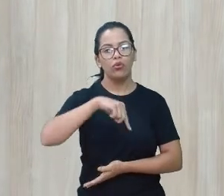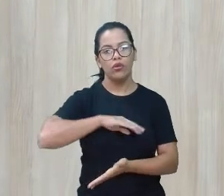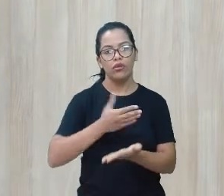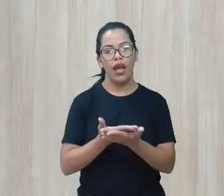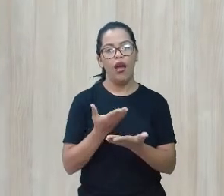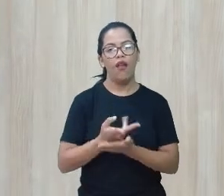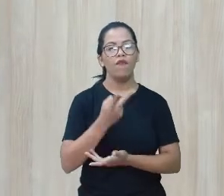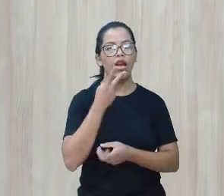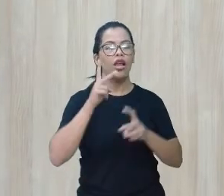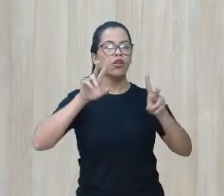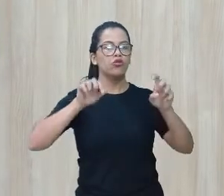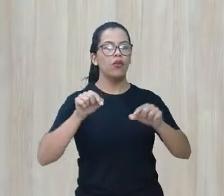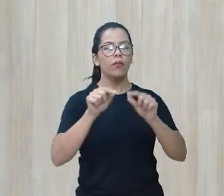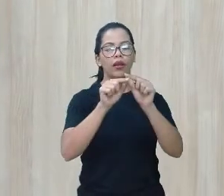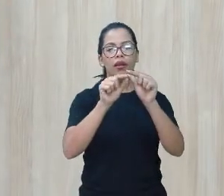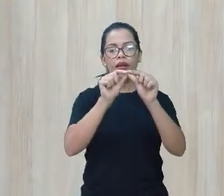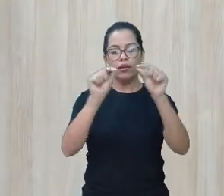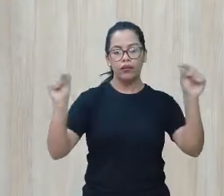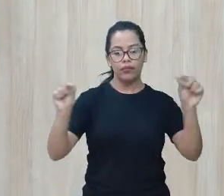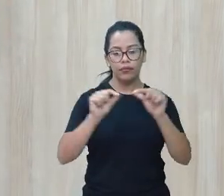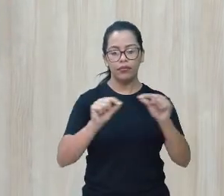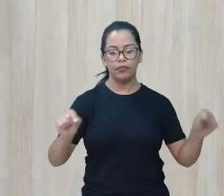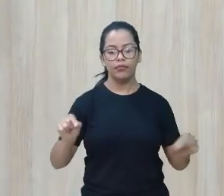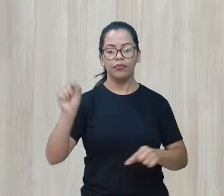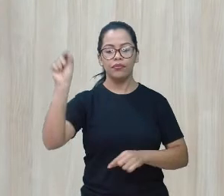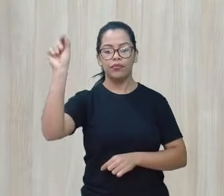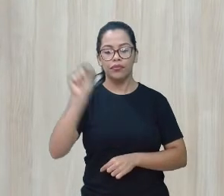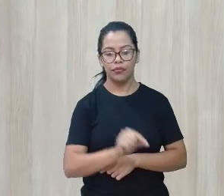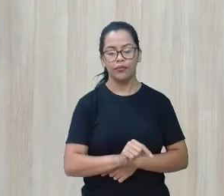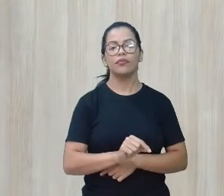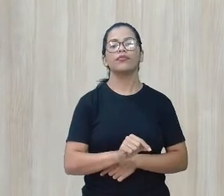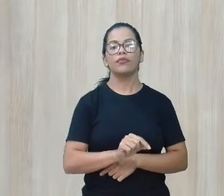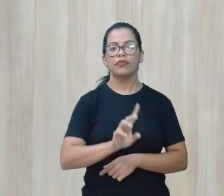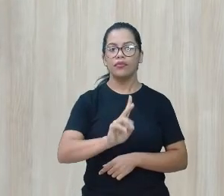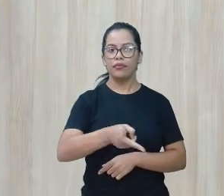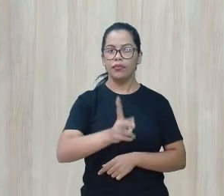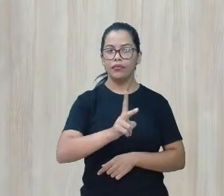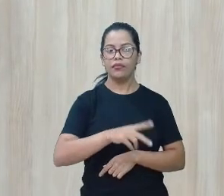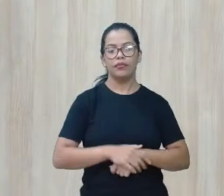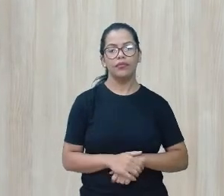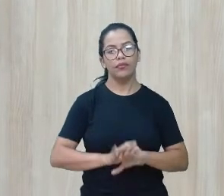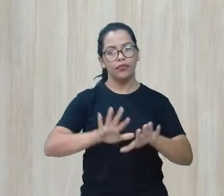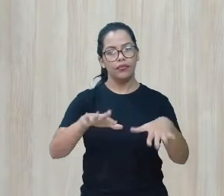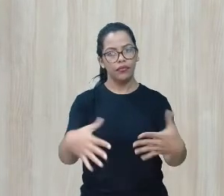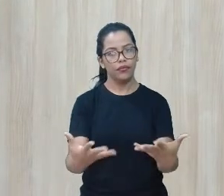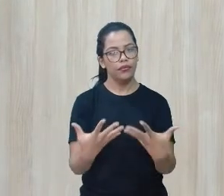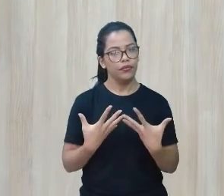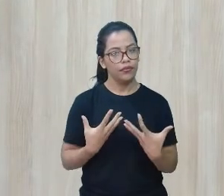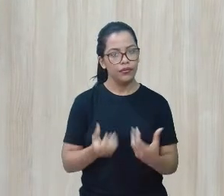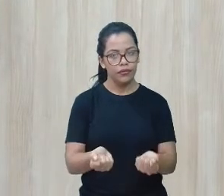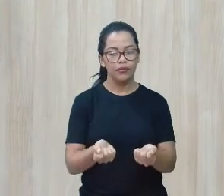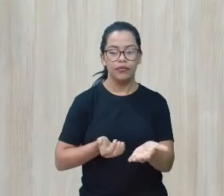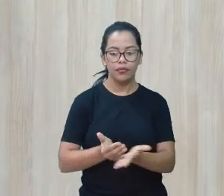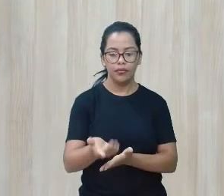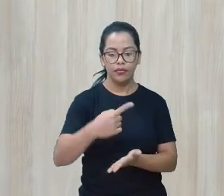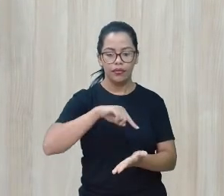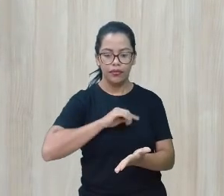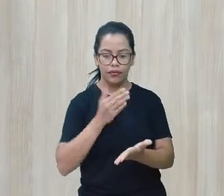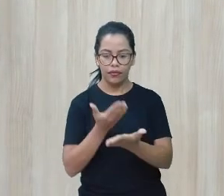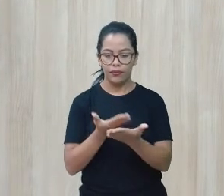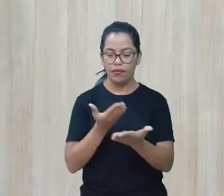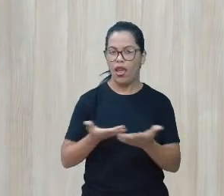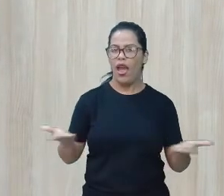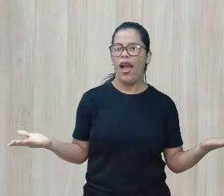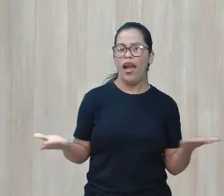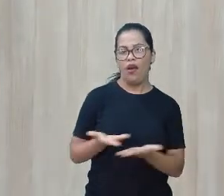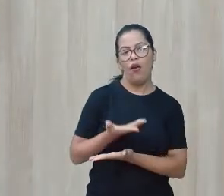sobre retas paralelas cortadas por uma reta transversal, tá bom? Então vamos embora para a nossa aula. Hoje a aula vai ser